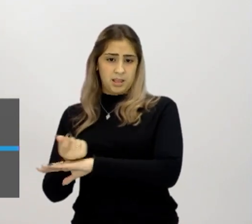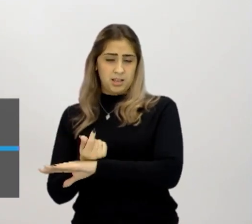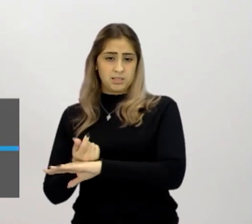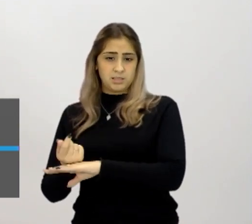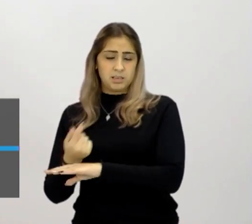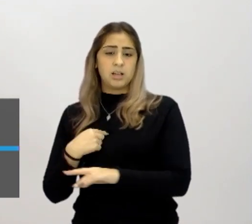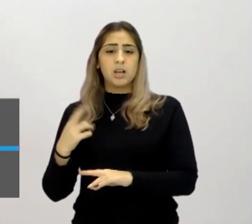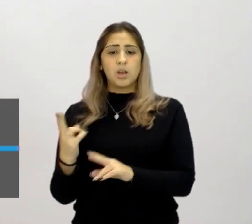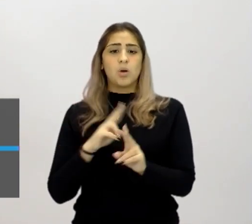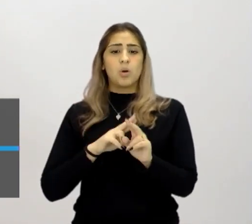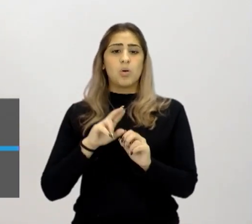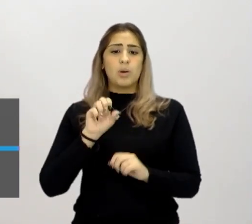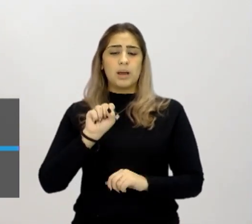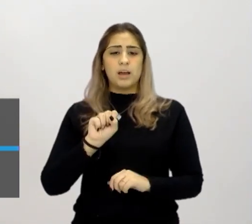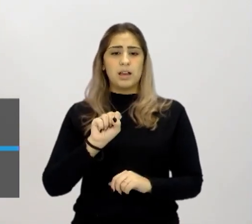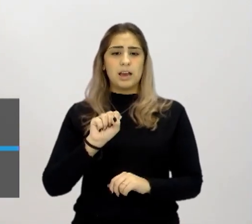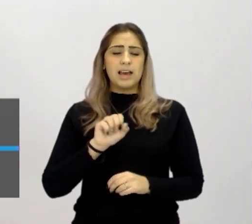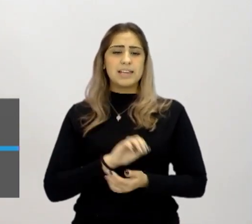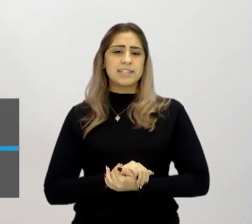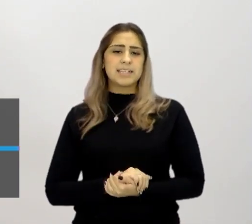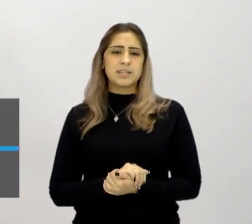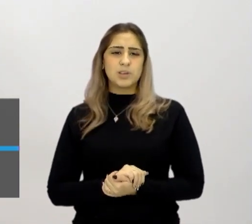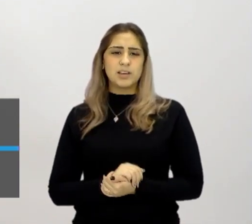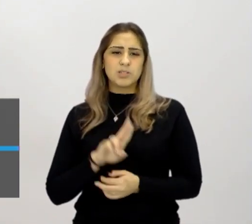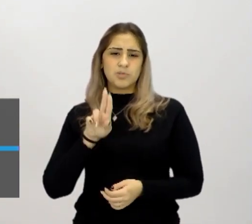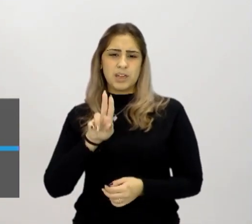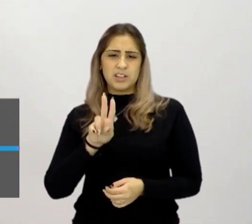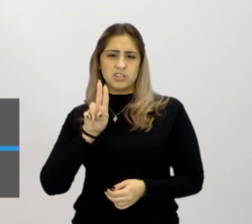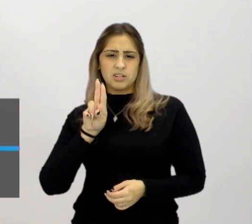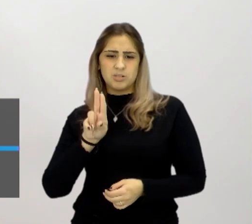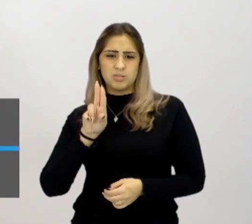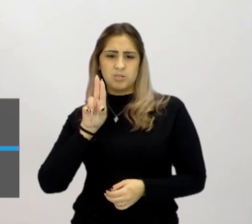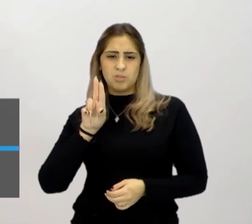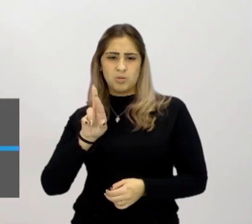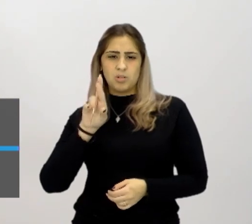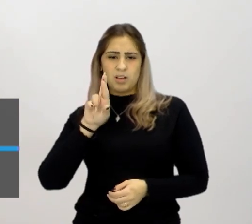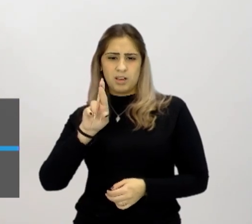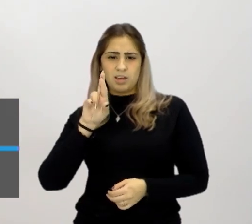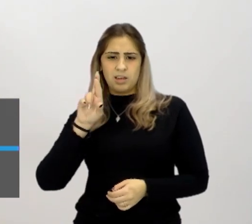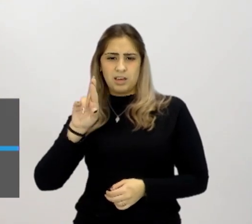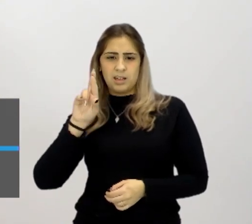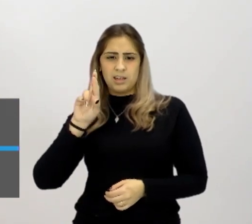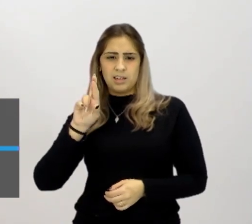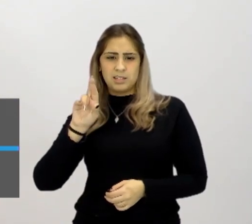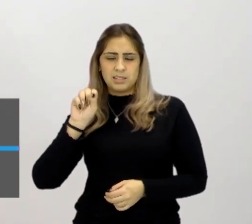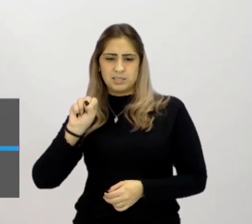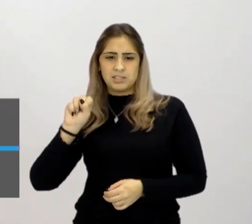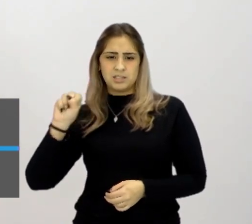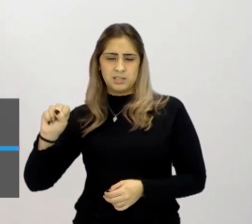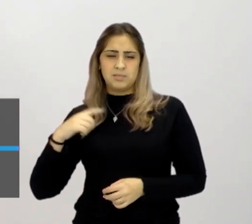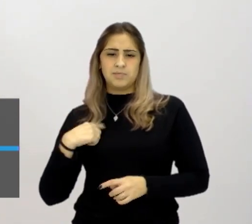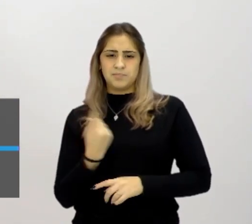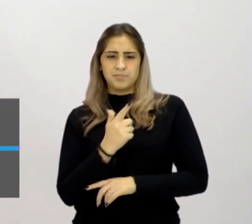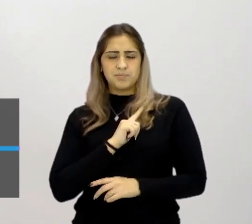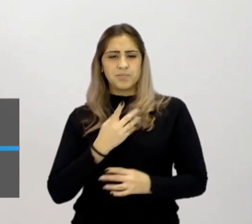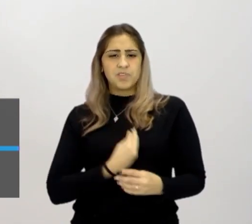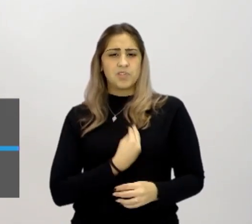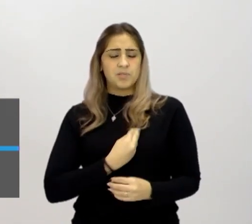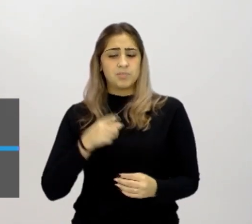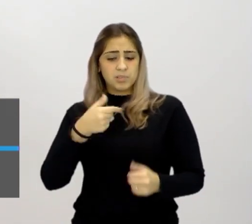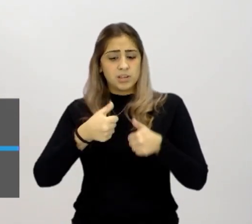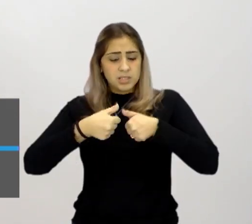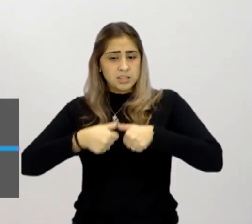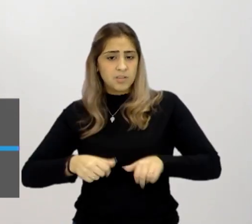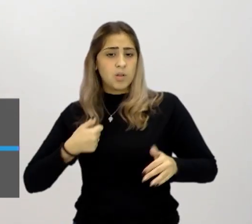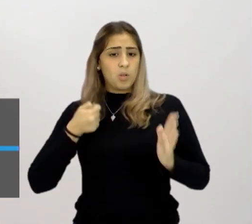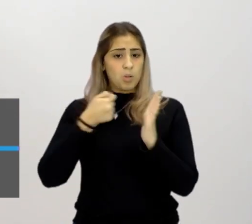Soviética com a lógica socialista. Então, esse era um mundo bipolar, né? Onde duas superpotências, elas